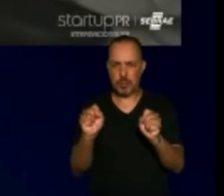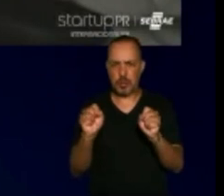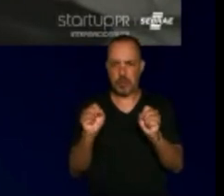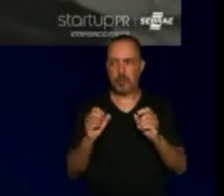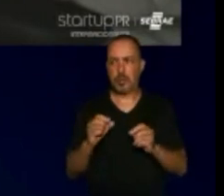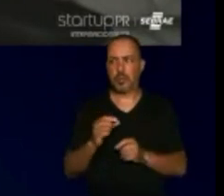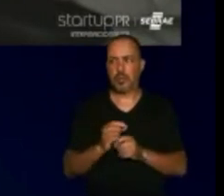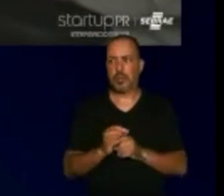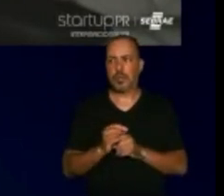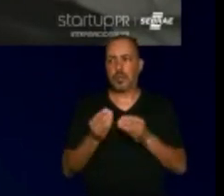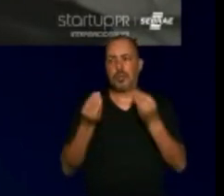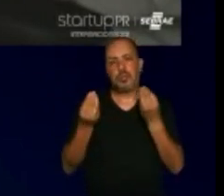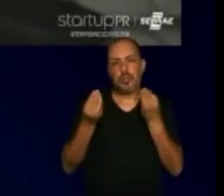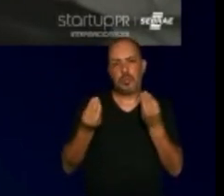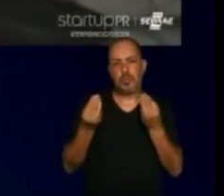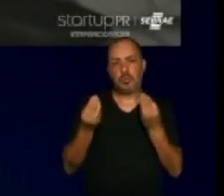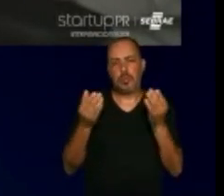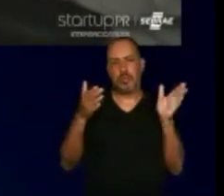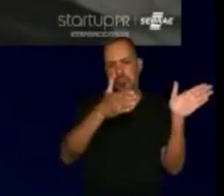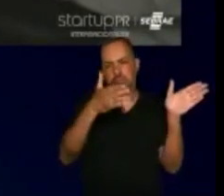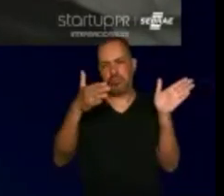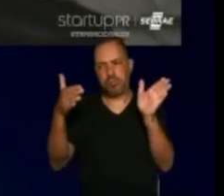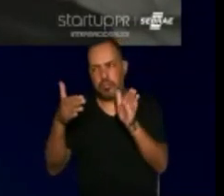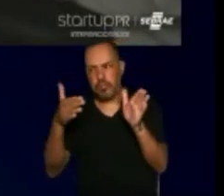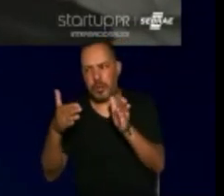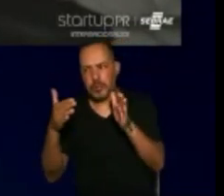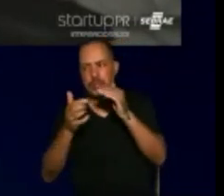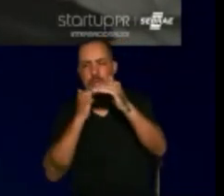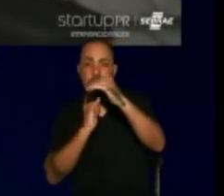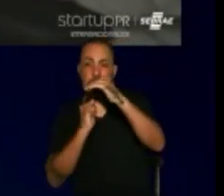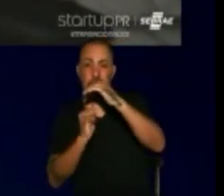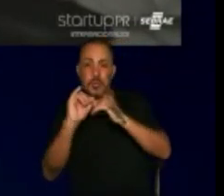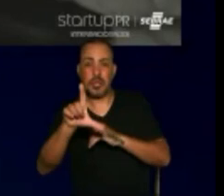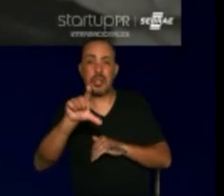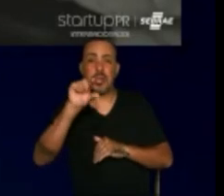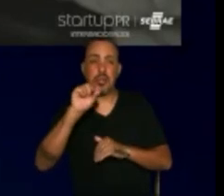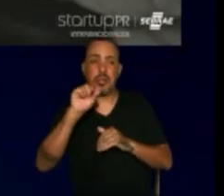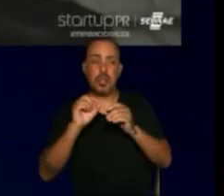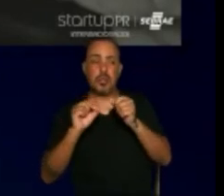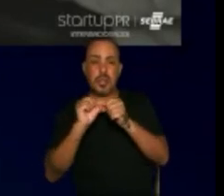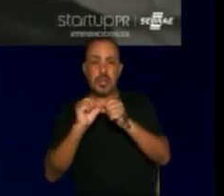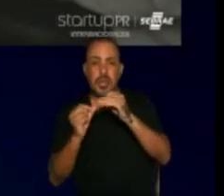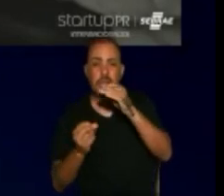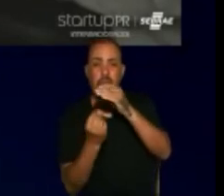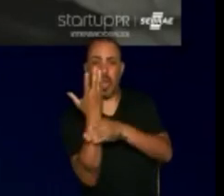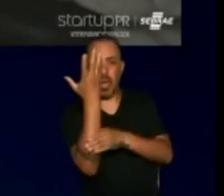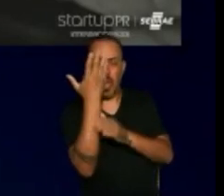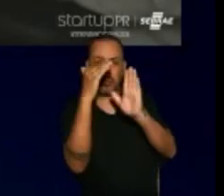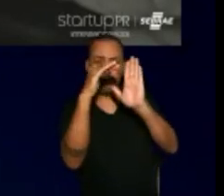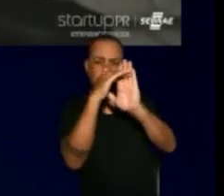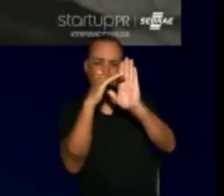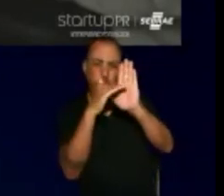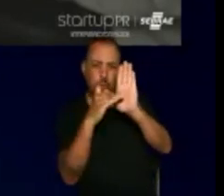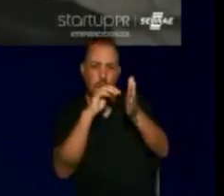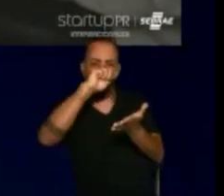Então, passando para a fase de... A startup que for selecionada, vai ser criado um cronograma, uma agenda, e essa